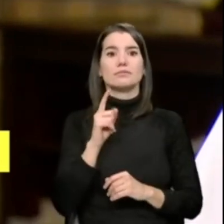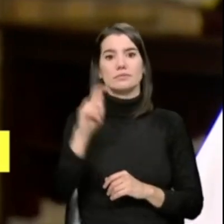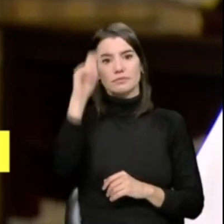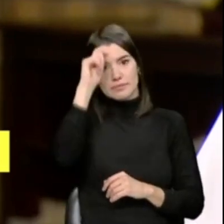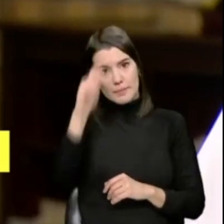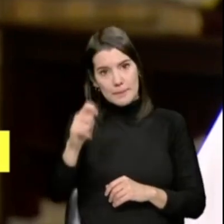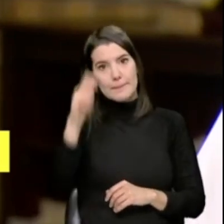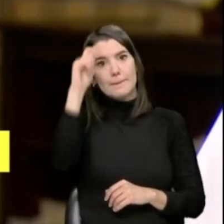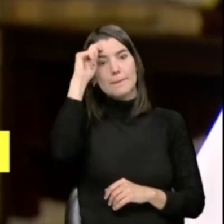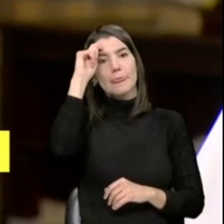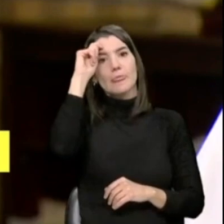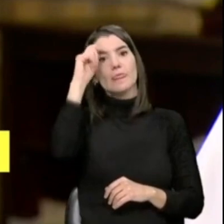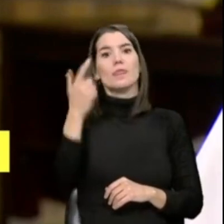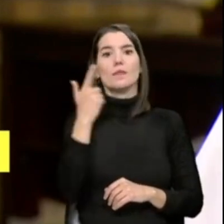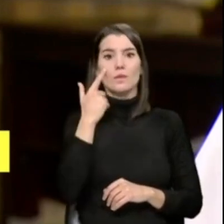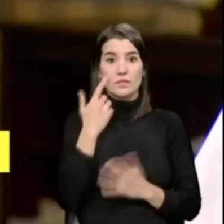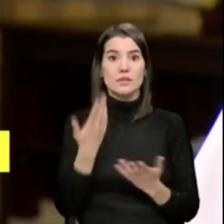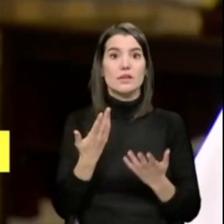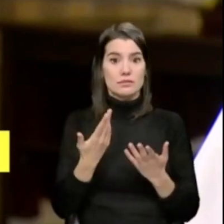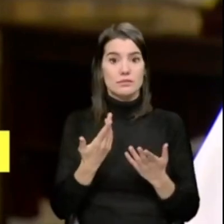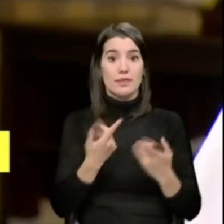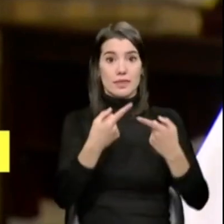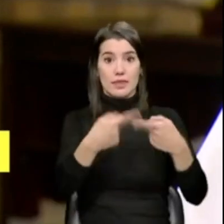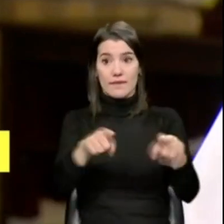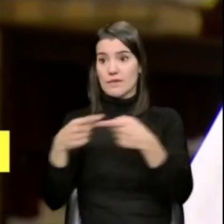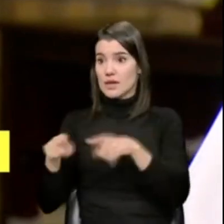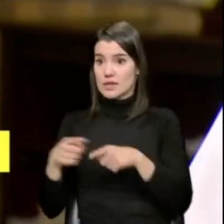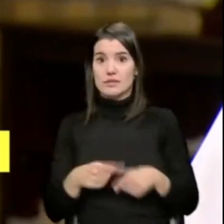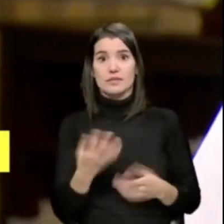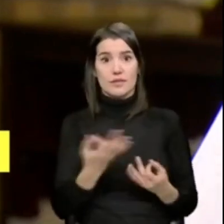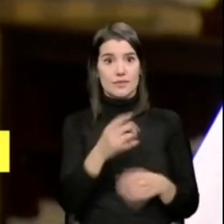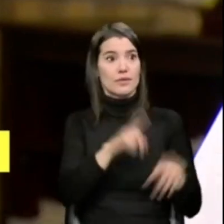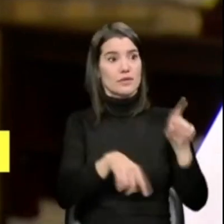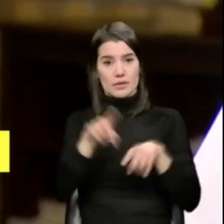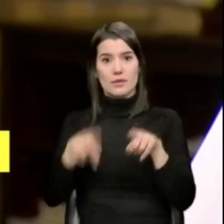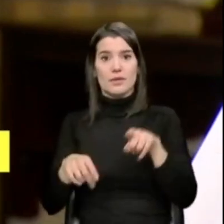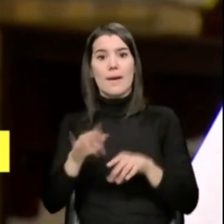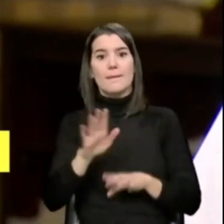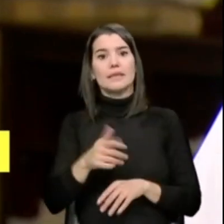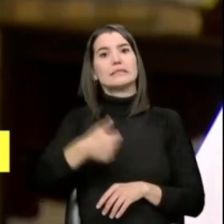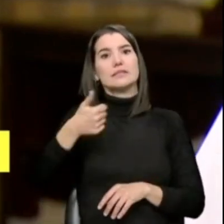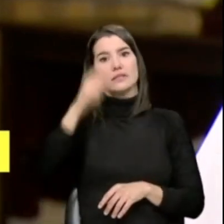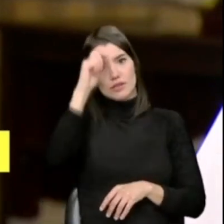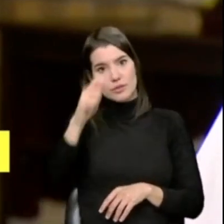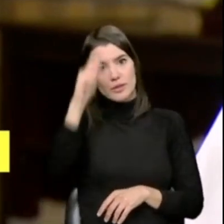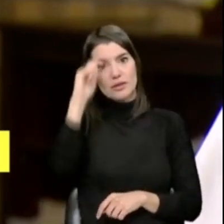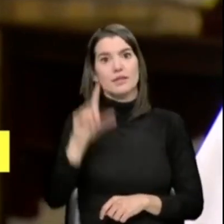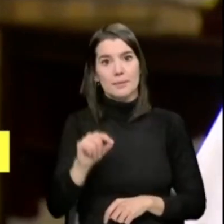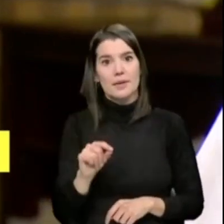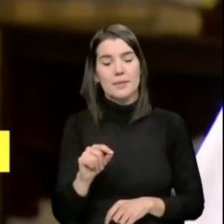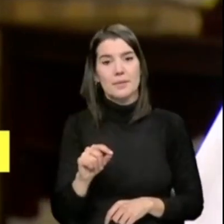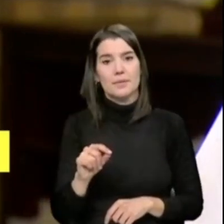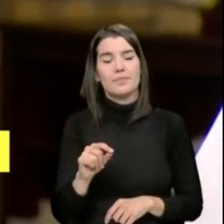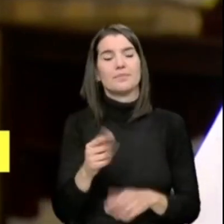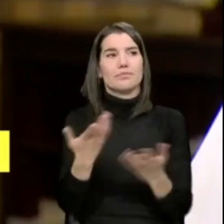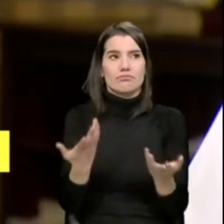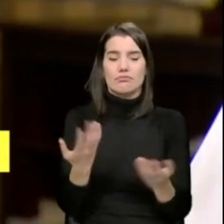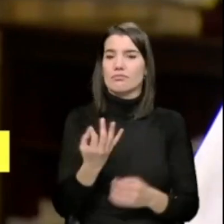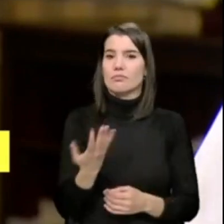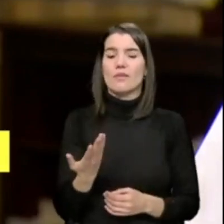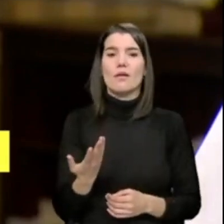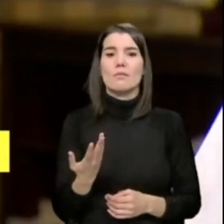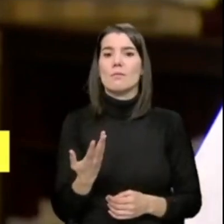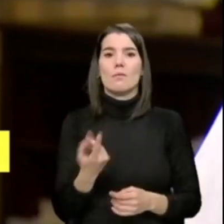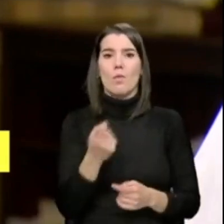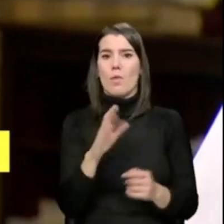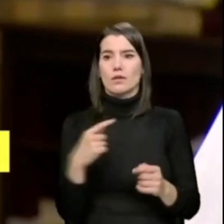respeitar e conhecer as diferenças, mas particularmente respeitá-las também. Aliás,